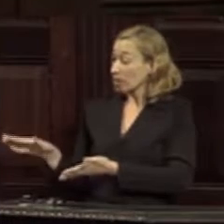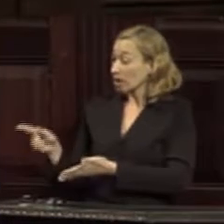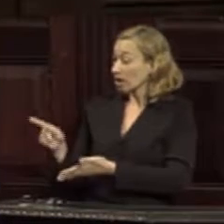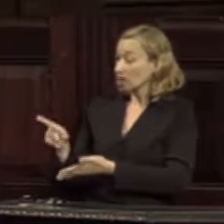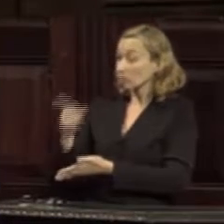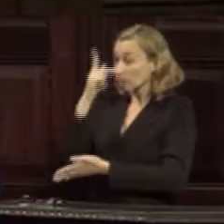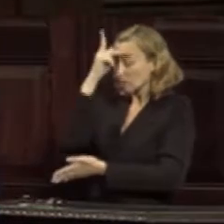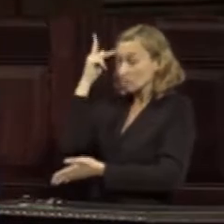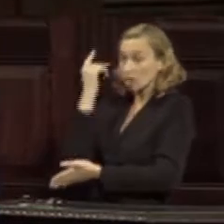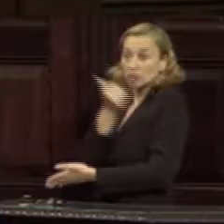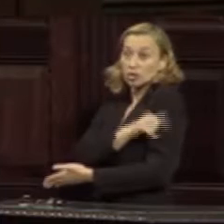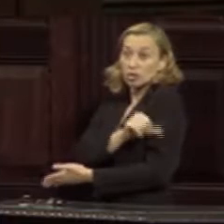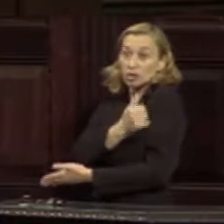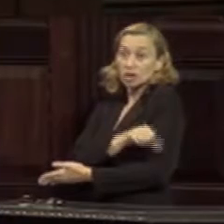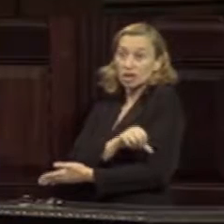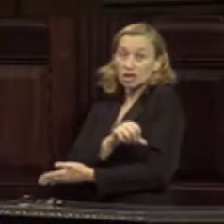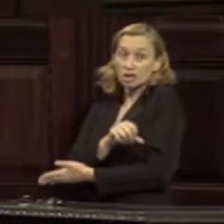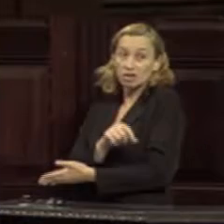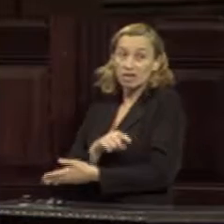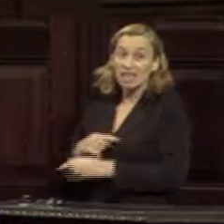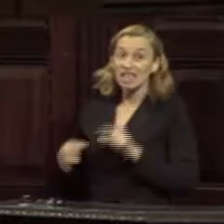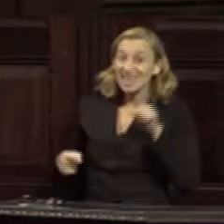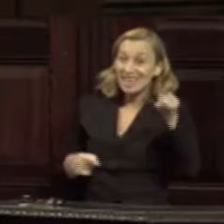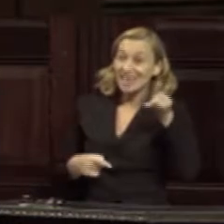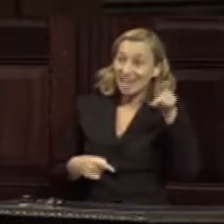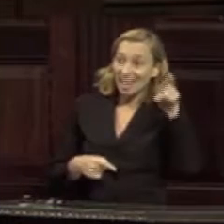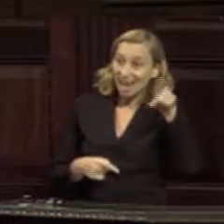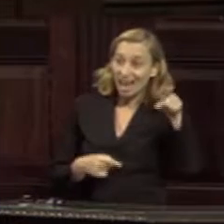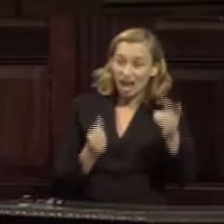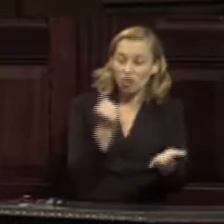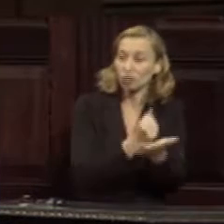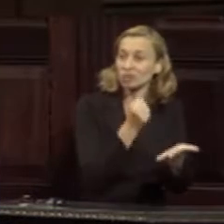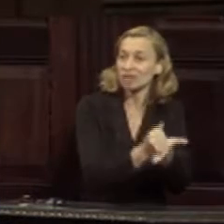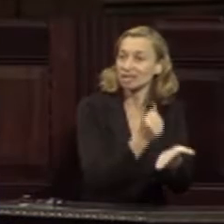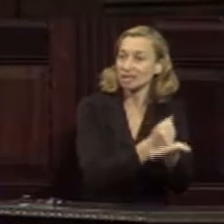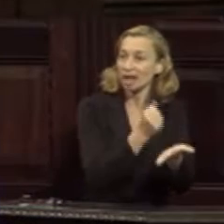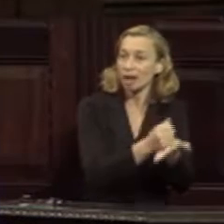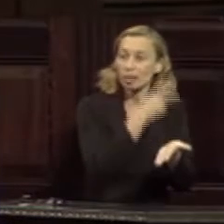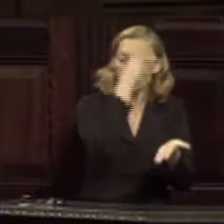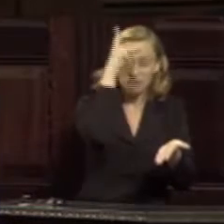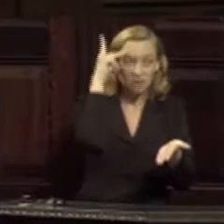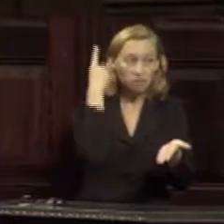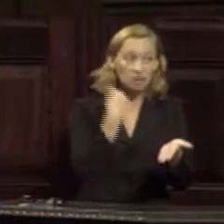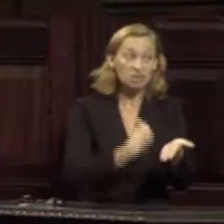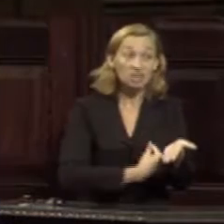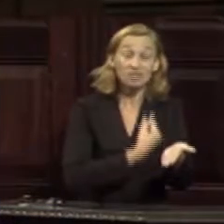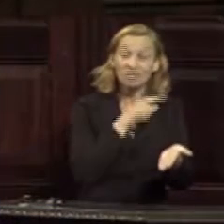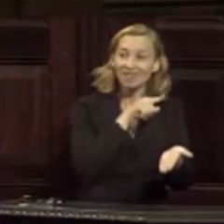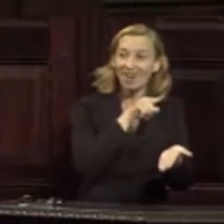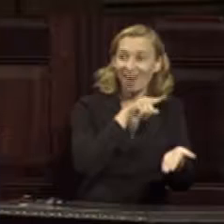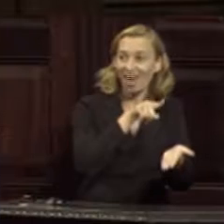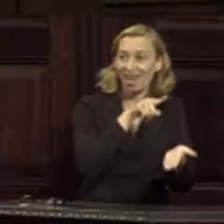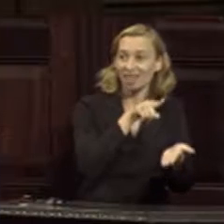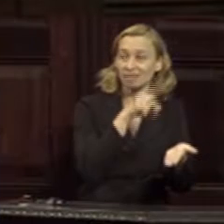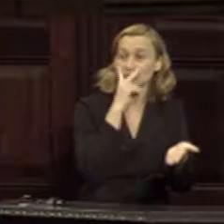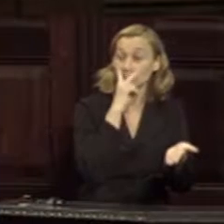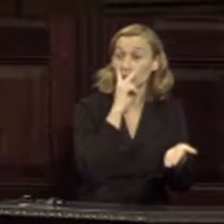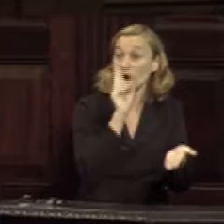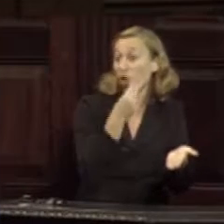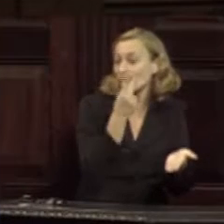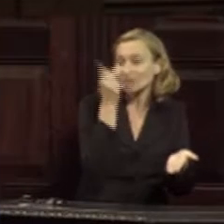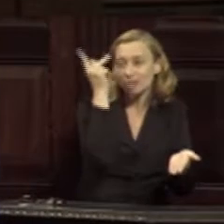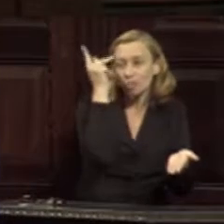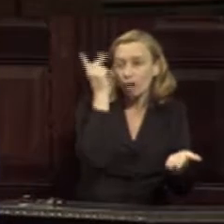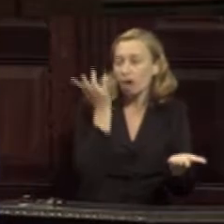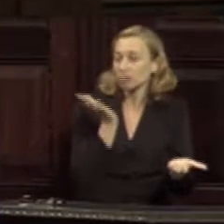Então, nós precisamos parar e ouvir. Eu venho de uma região que tem um porto de Arraial do Cabo, o Porto do